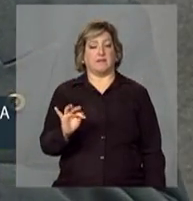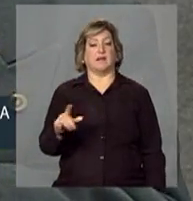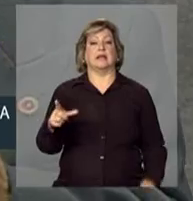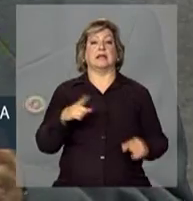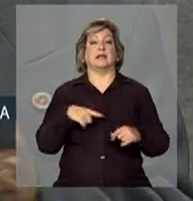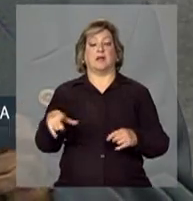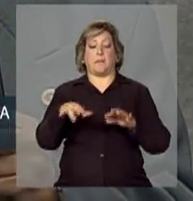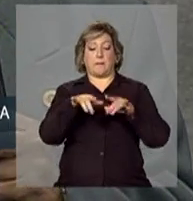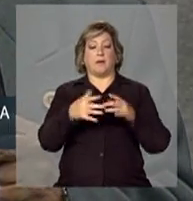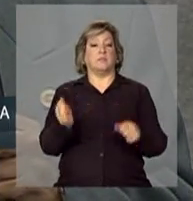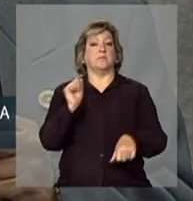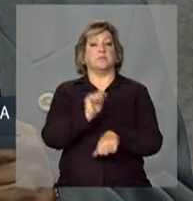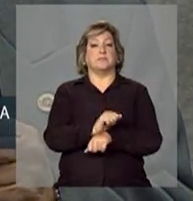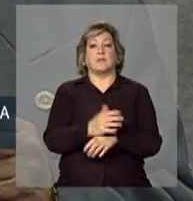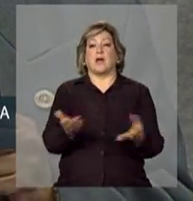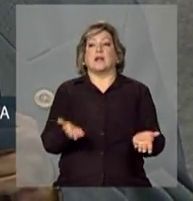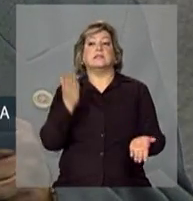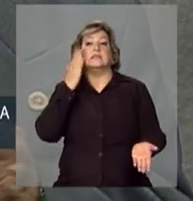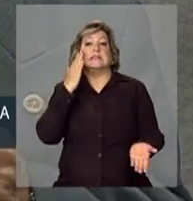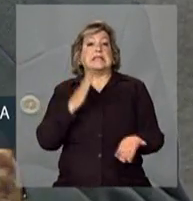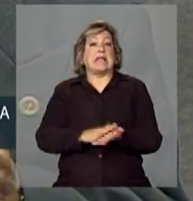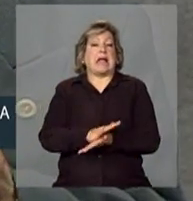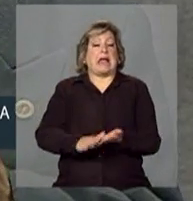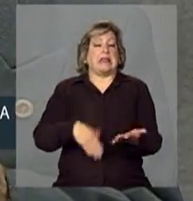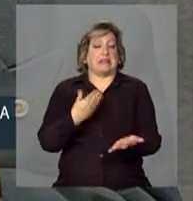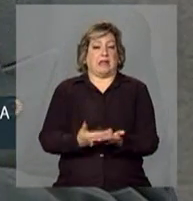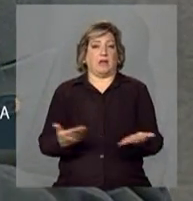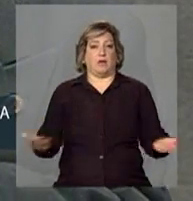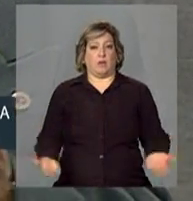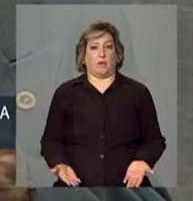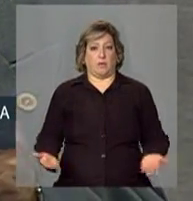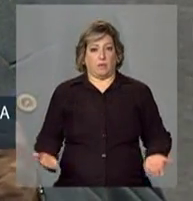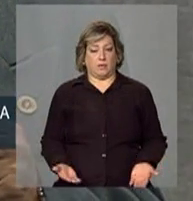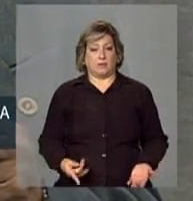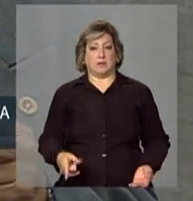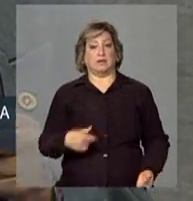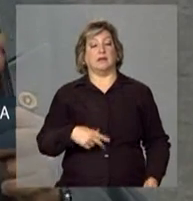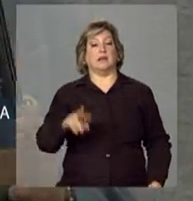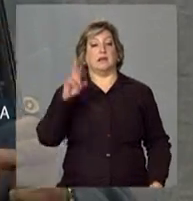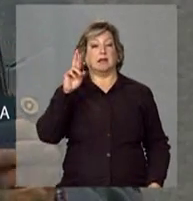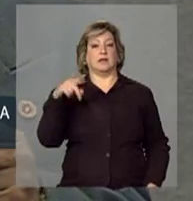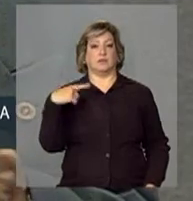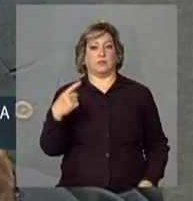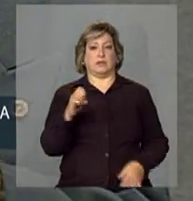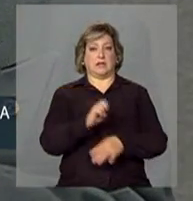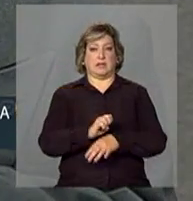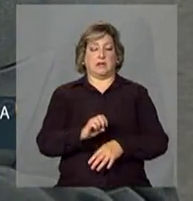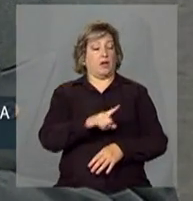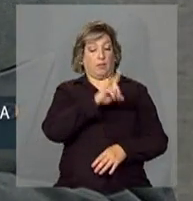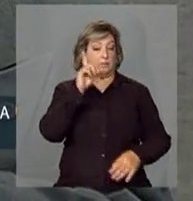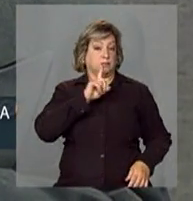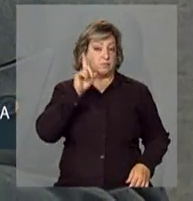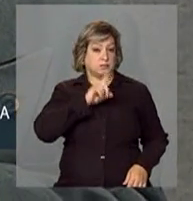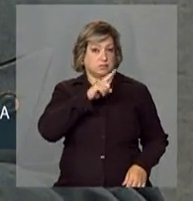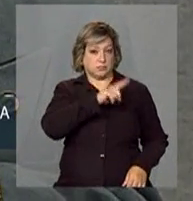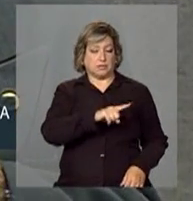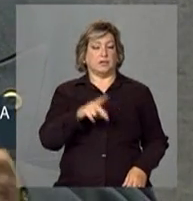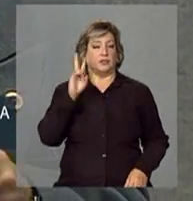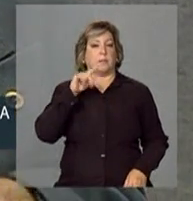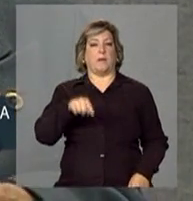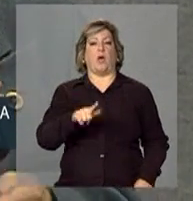e até hoje não se tem notícia disso, que é a responsabilização dos Estados Unidos no golpe de Estado.